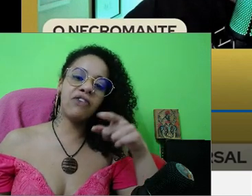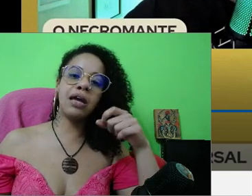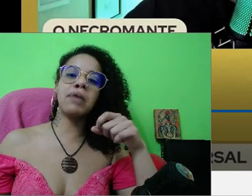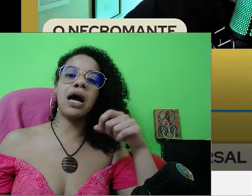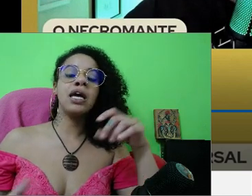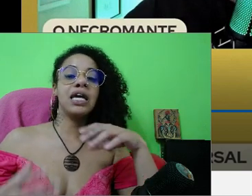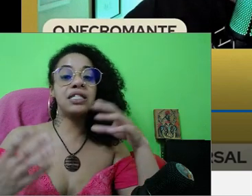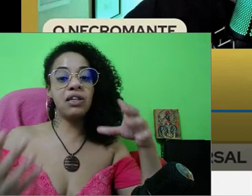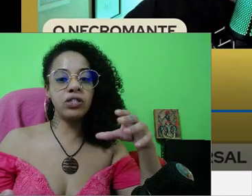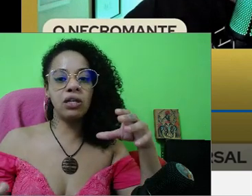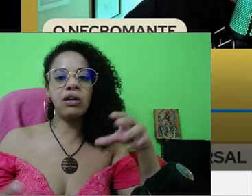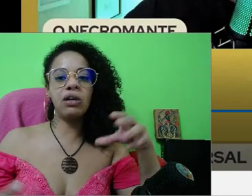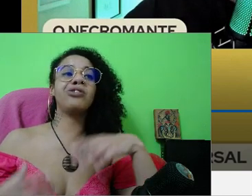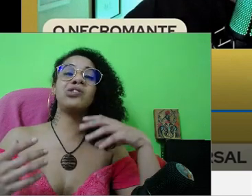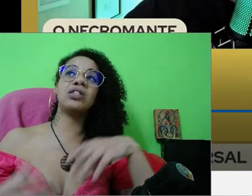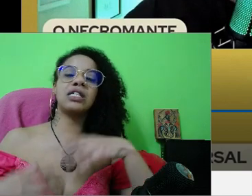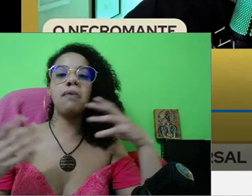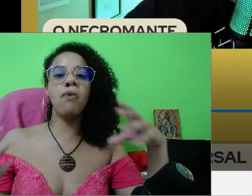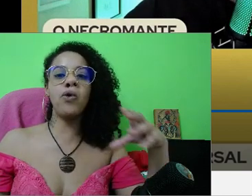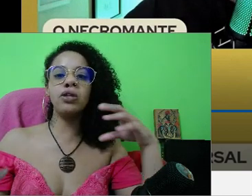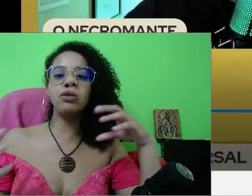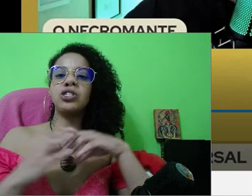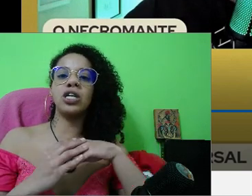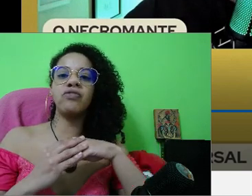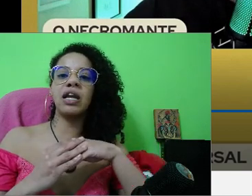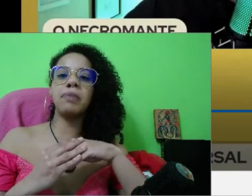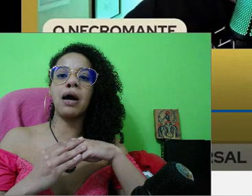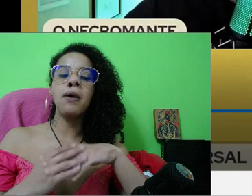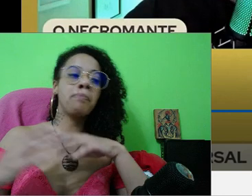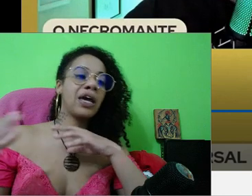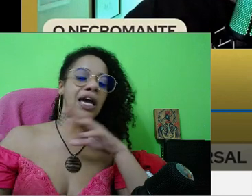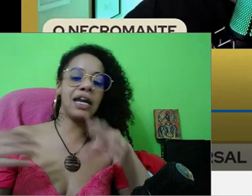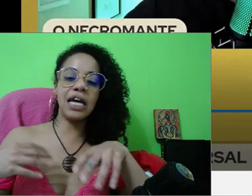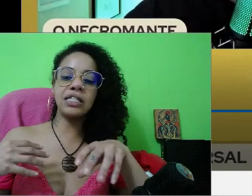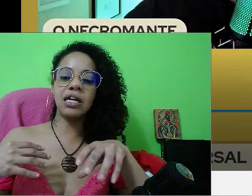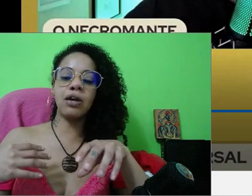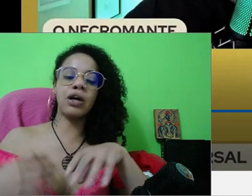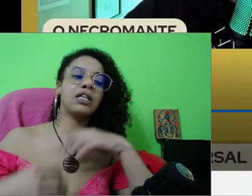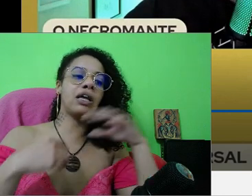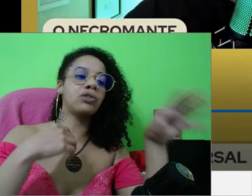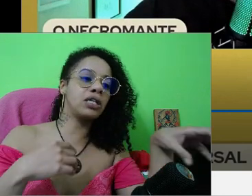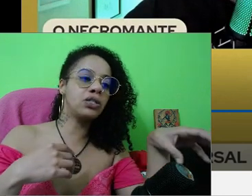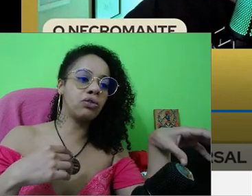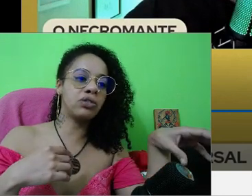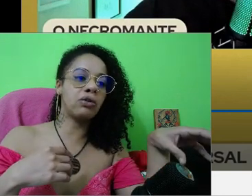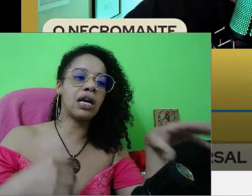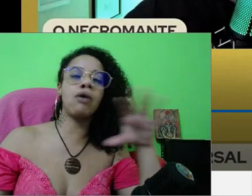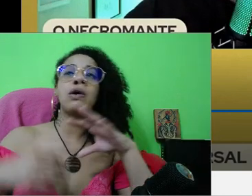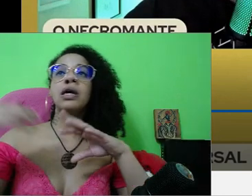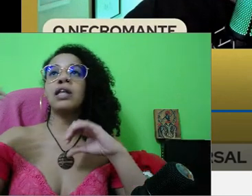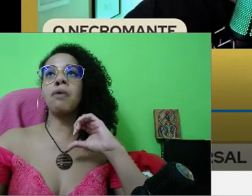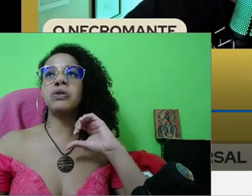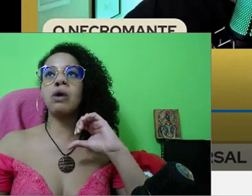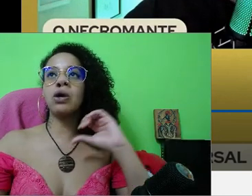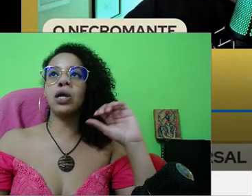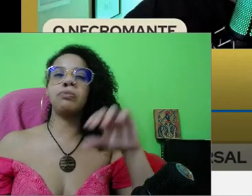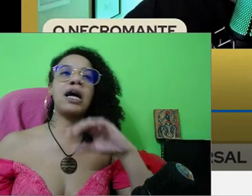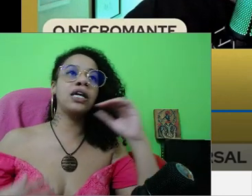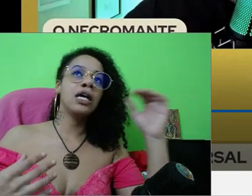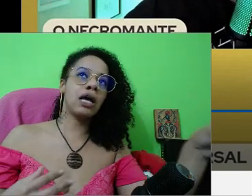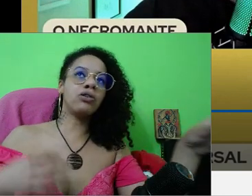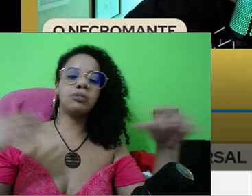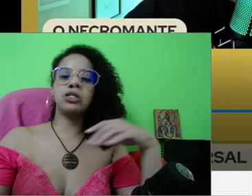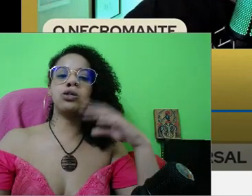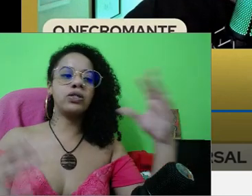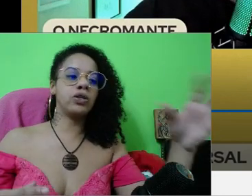memória aí e vai lembrar e se você não lembrar eu tenho certeza que muito mais gente vai lembrar porque nesse canal aqui tem o trânsito do seu canal tem o pessoal